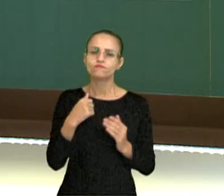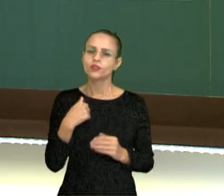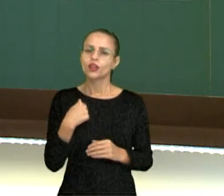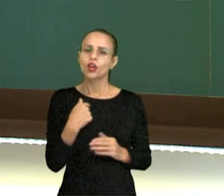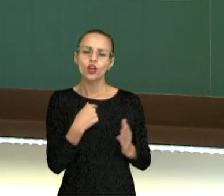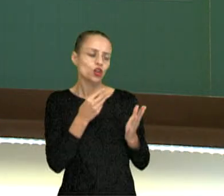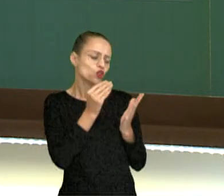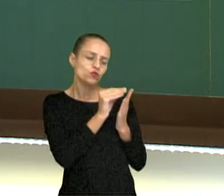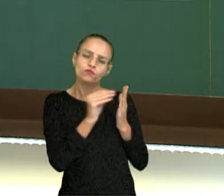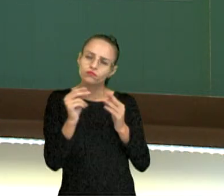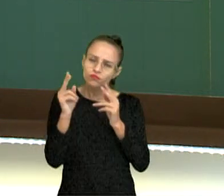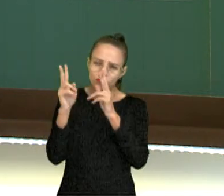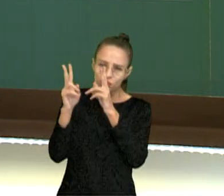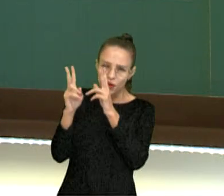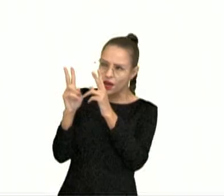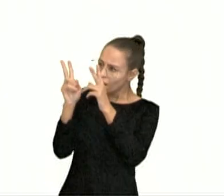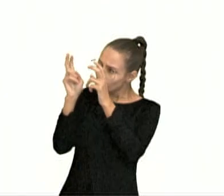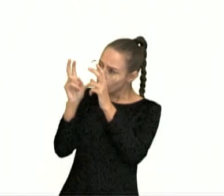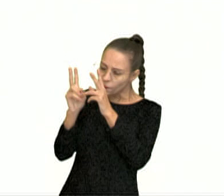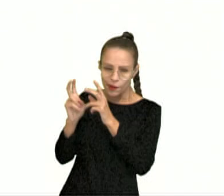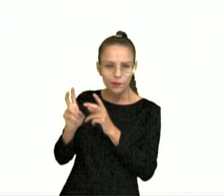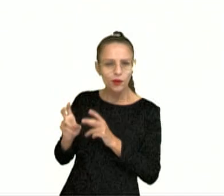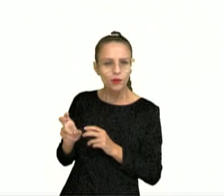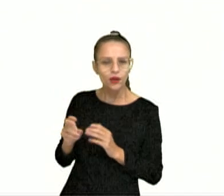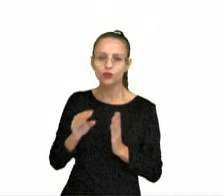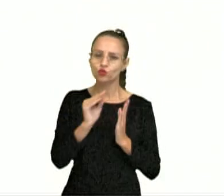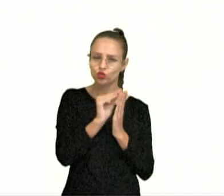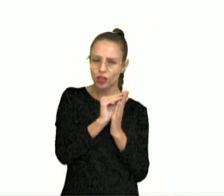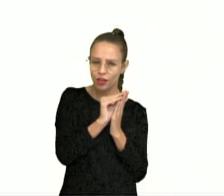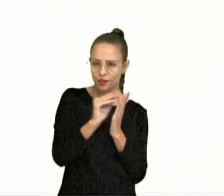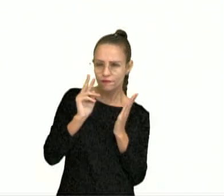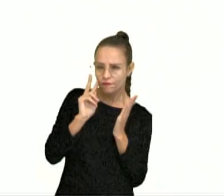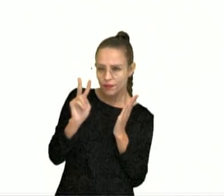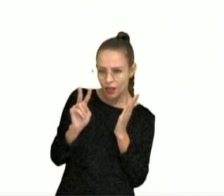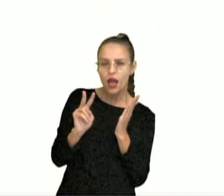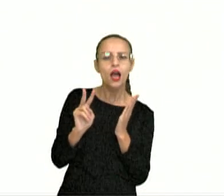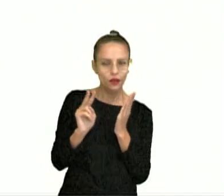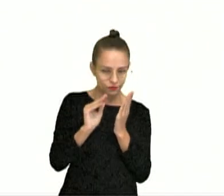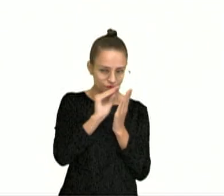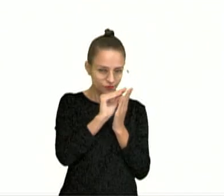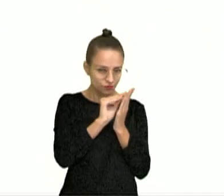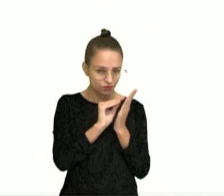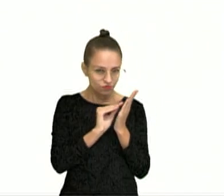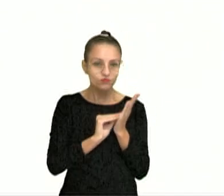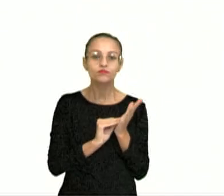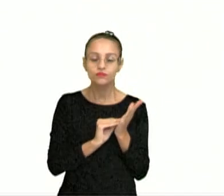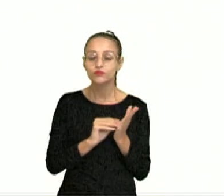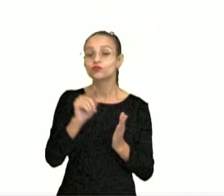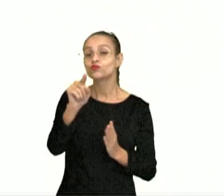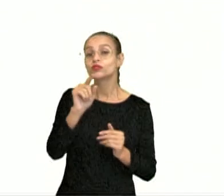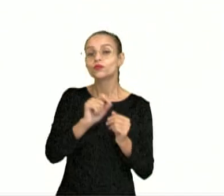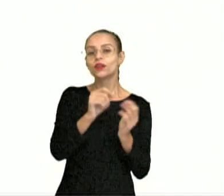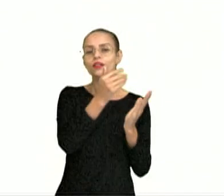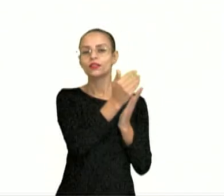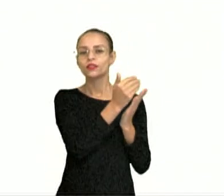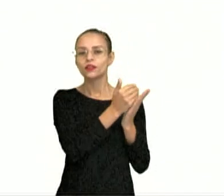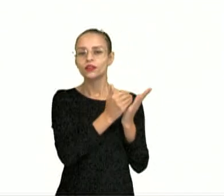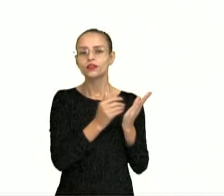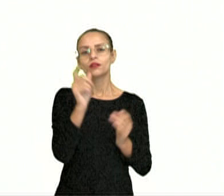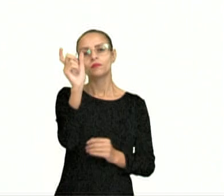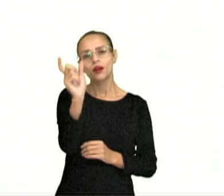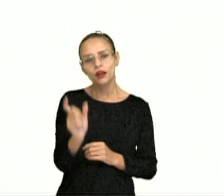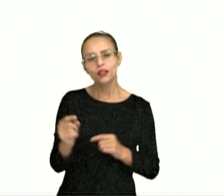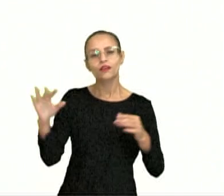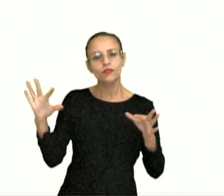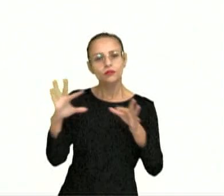aqui, eu ia observar, vou anotar isso, estou vendo isso, tem tal situação. Crie uma lista com palavras